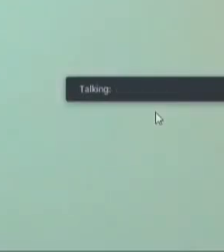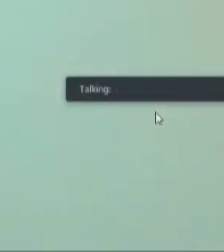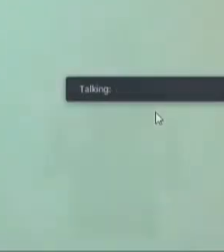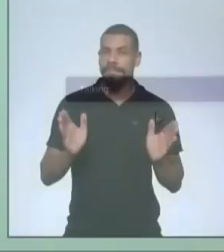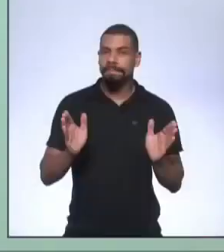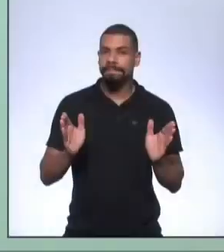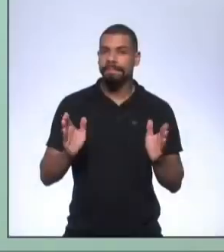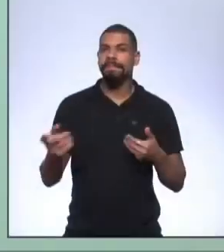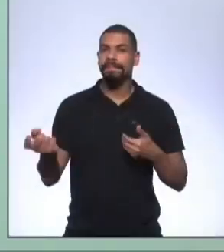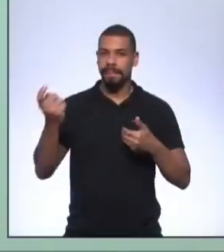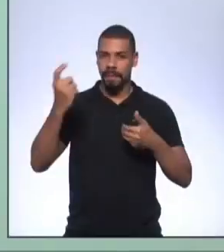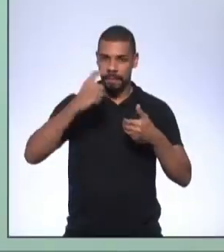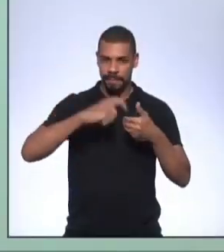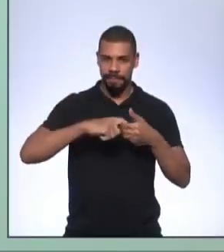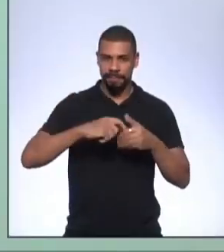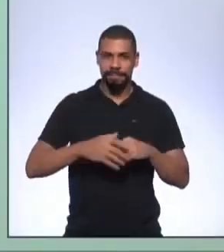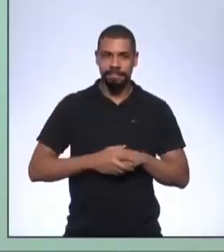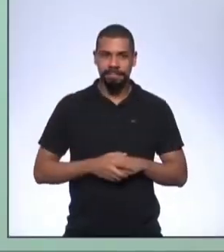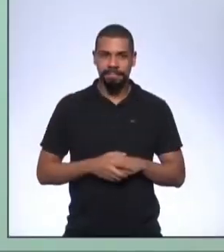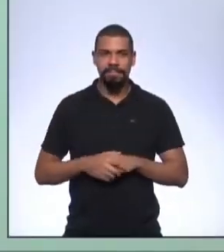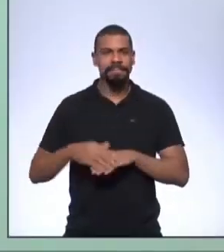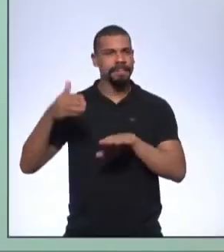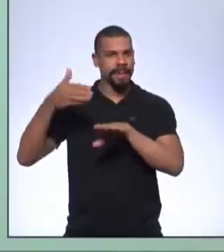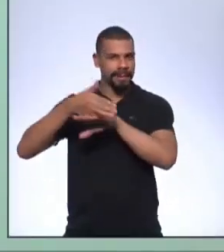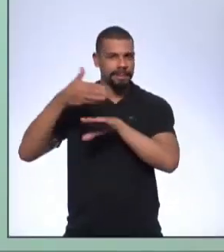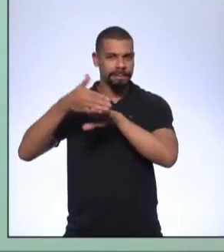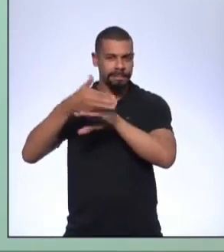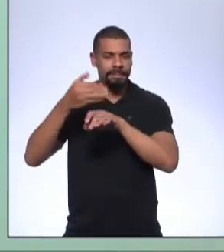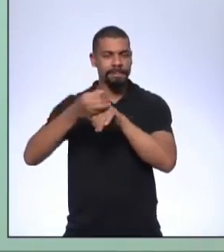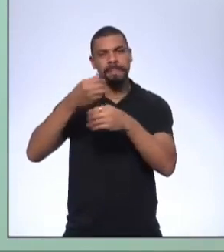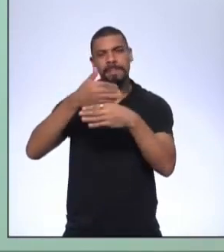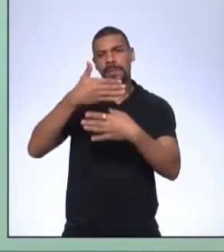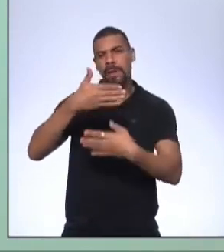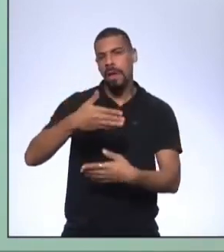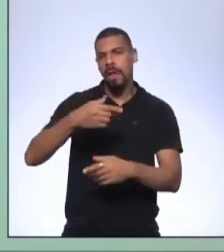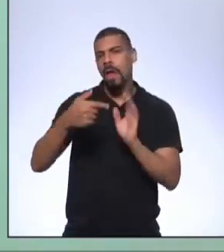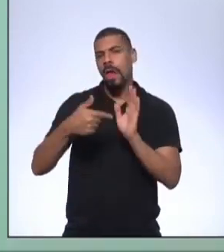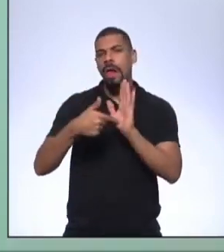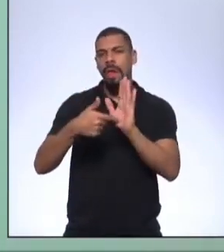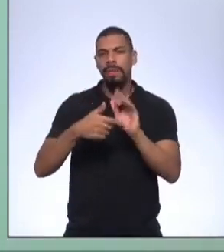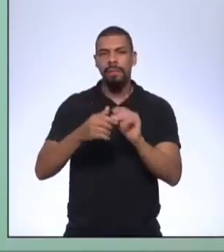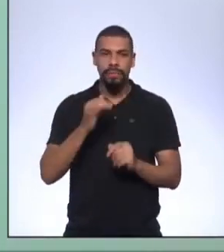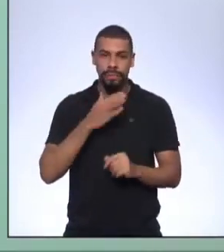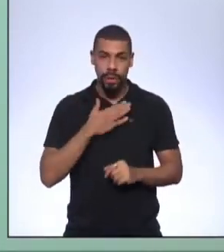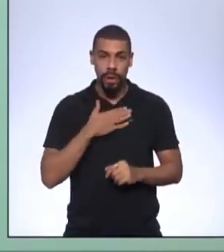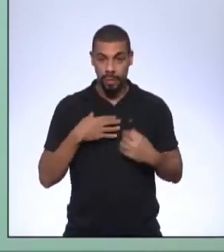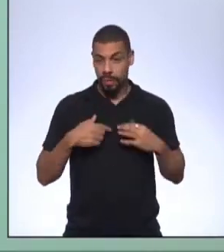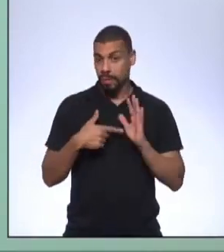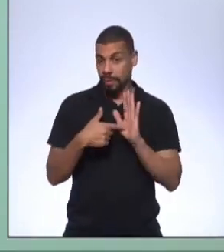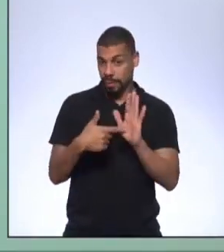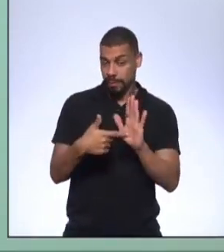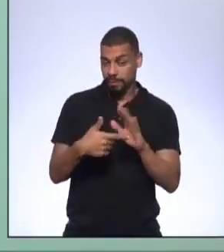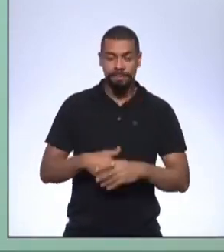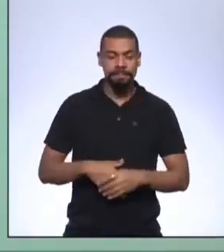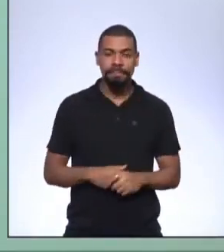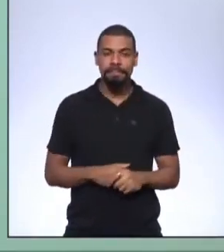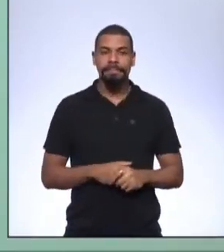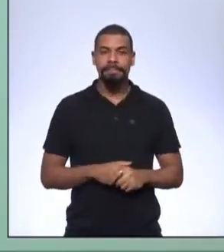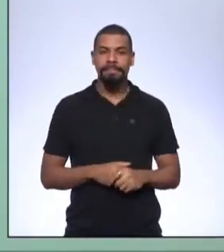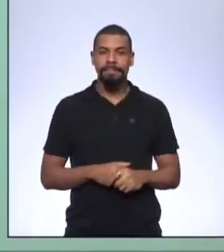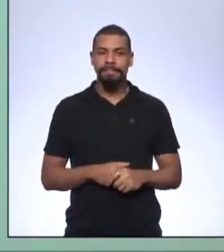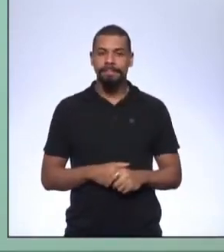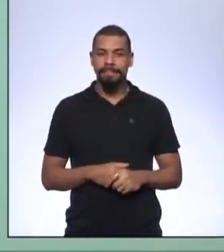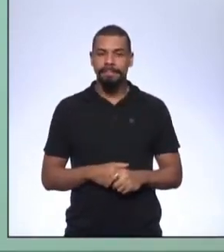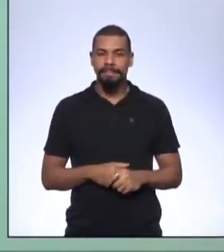Voltamos. Voltamos. Muitas interações no chat. Eu vou mostrar uma peça minha primeiro, professora Luíse. Tá